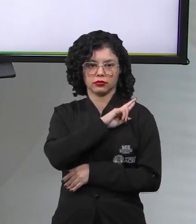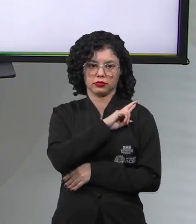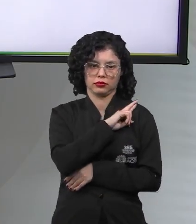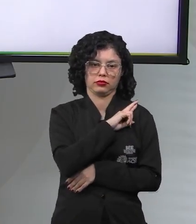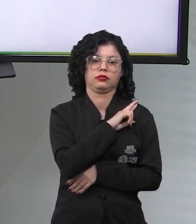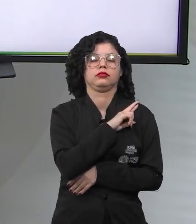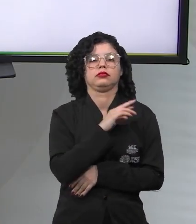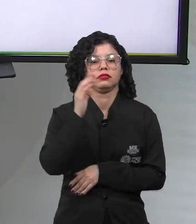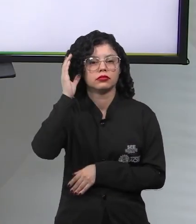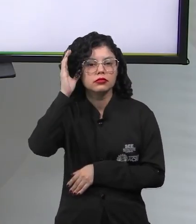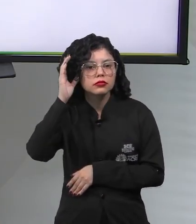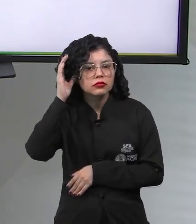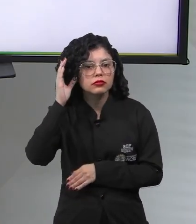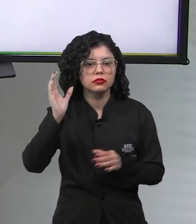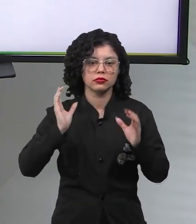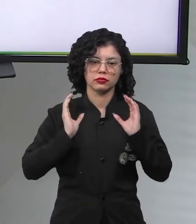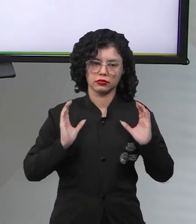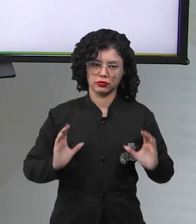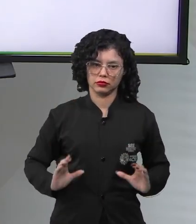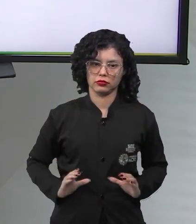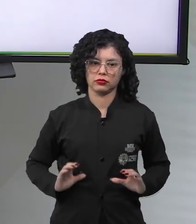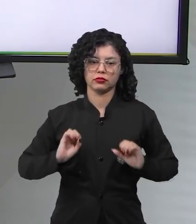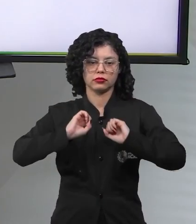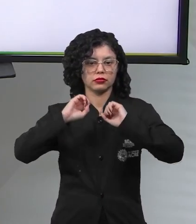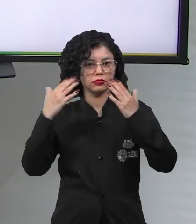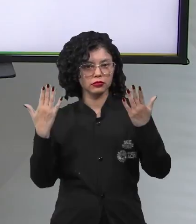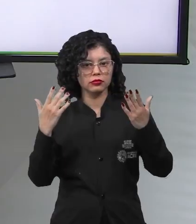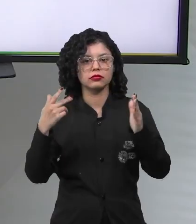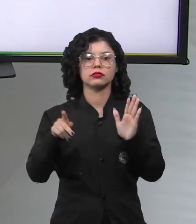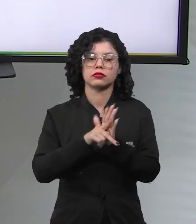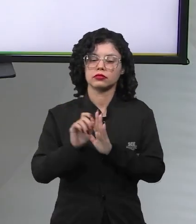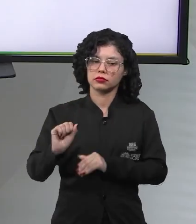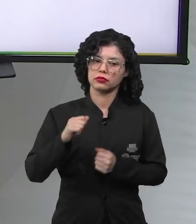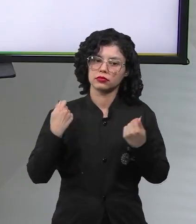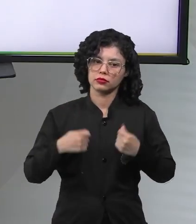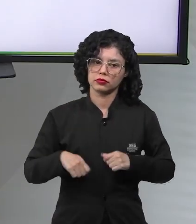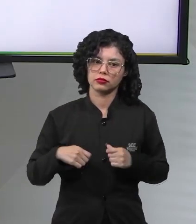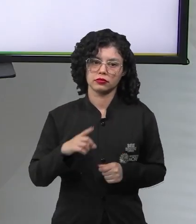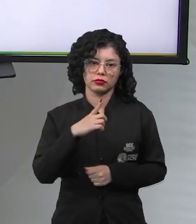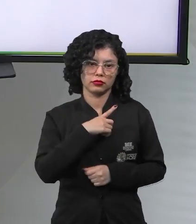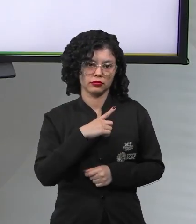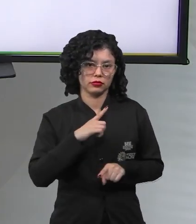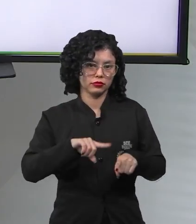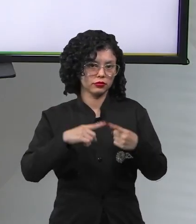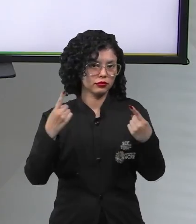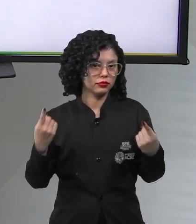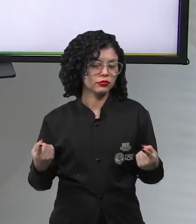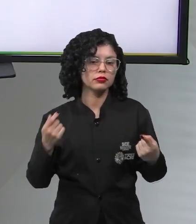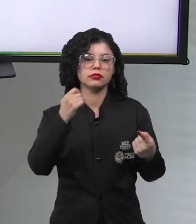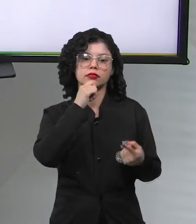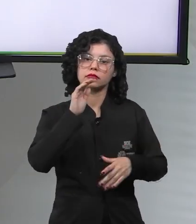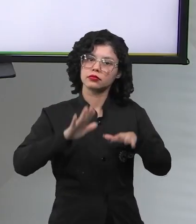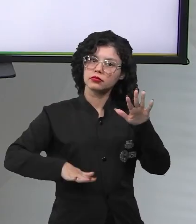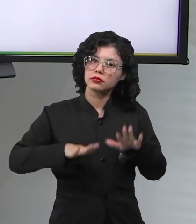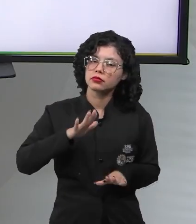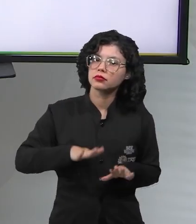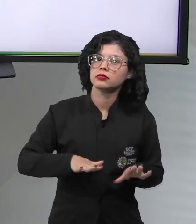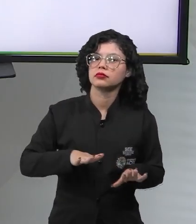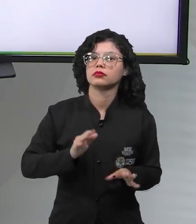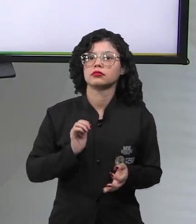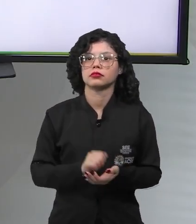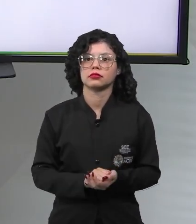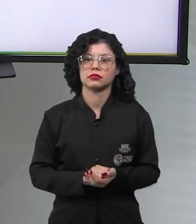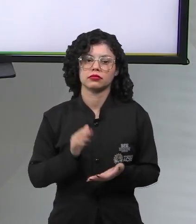dentro de uma consciência cidadã, que no caso é necessária. Mas, infelizmente, isso muitas das vezes